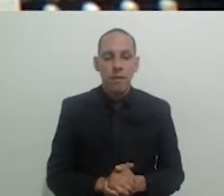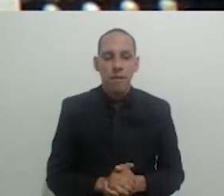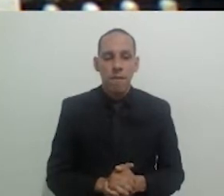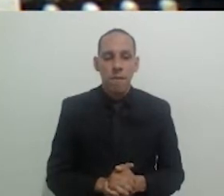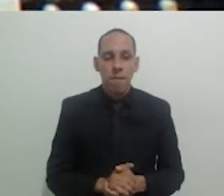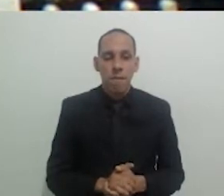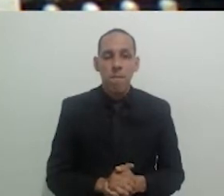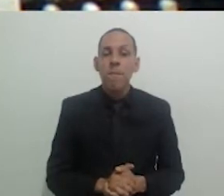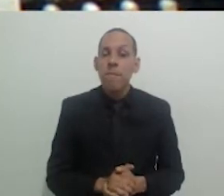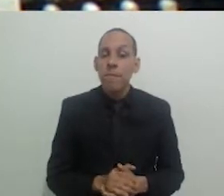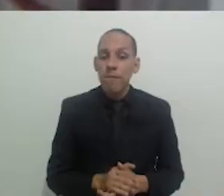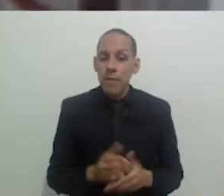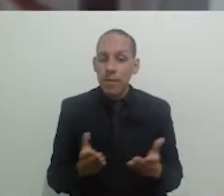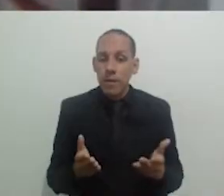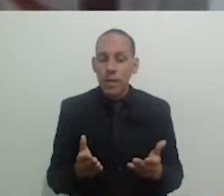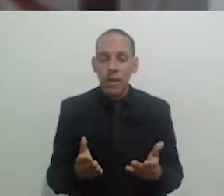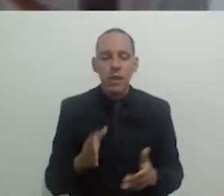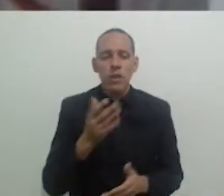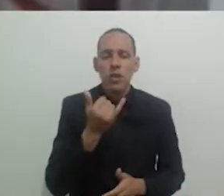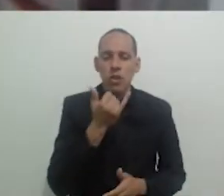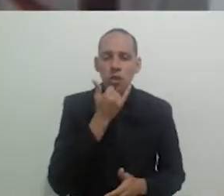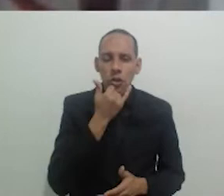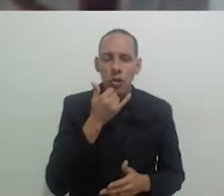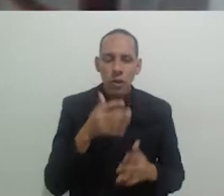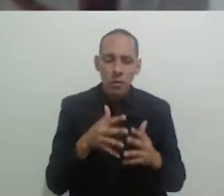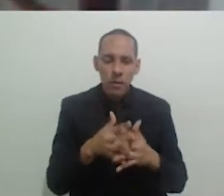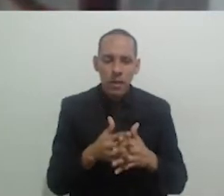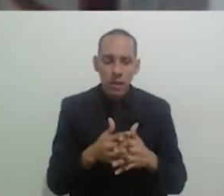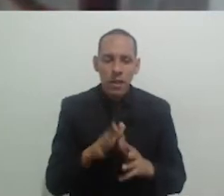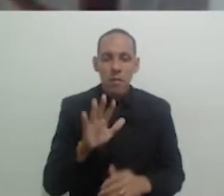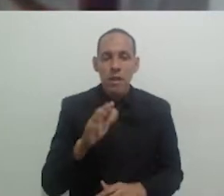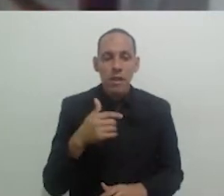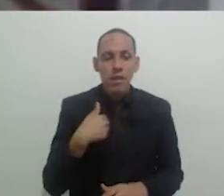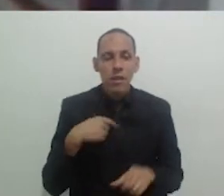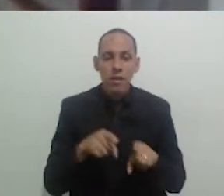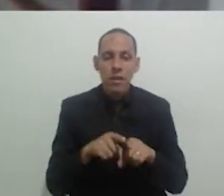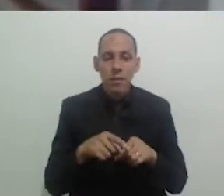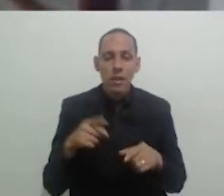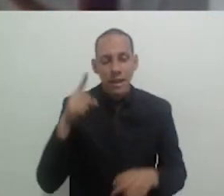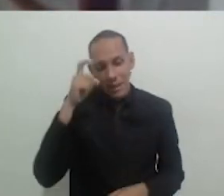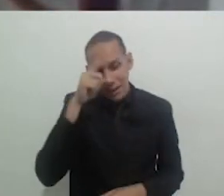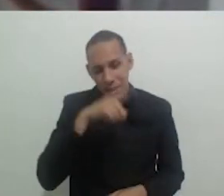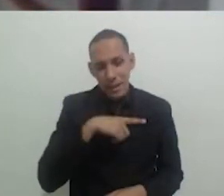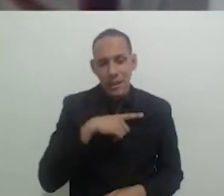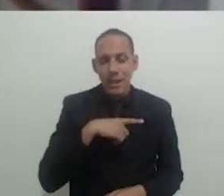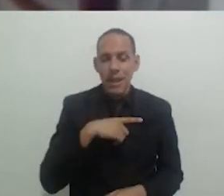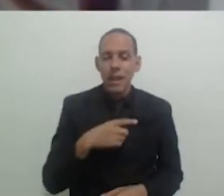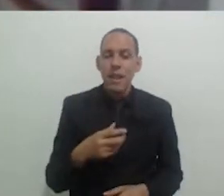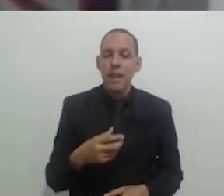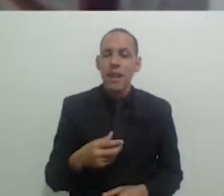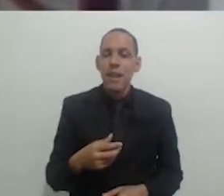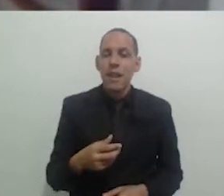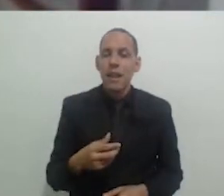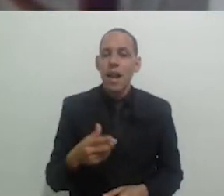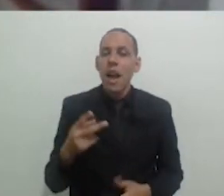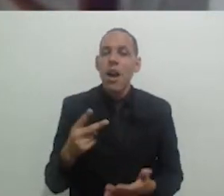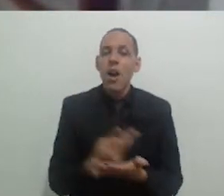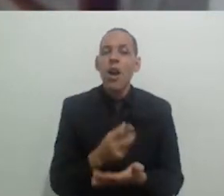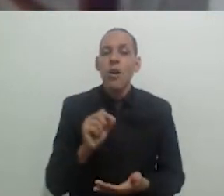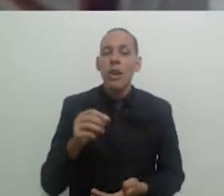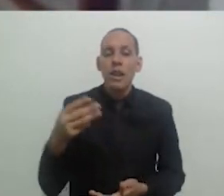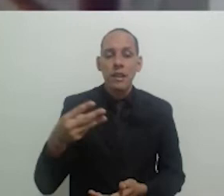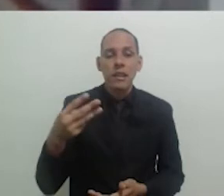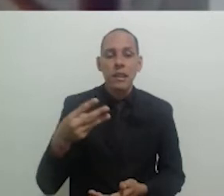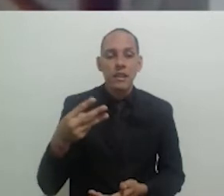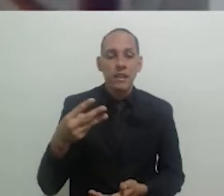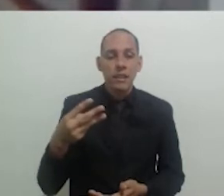excelência. Desculpe lhe atrapalhar, mas como eu também tive aqui uma dificuldade, como ficou a questão do 3? Porque